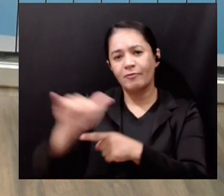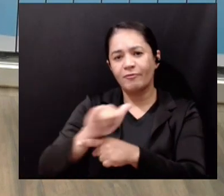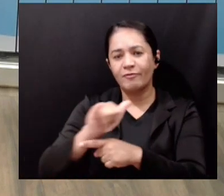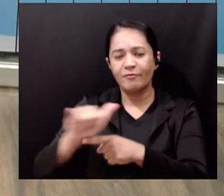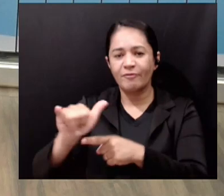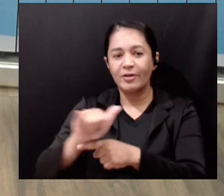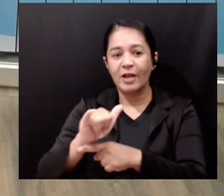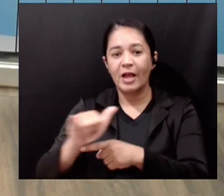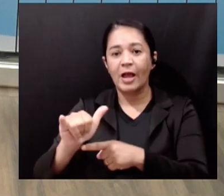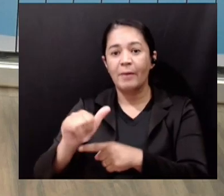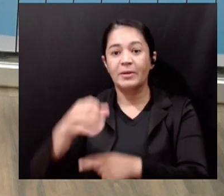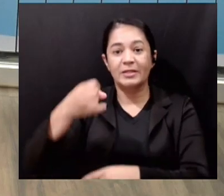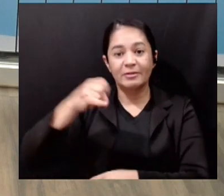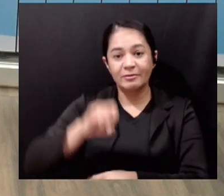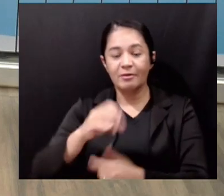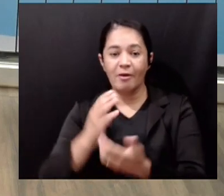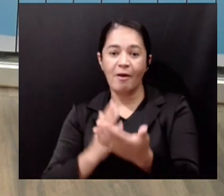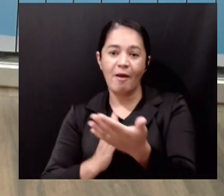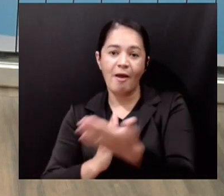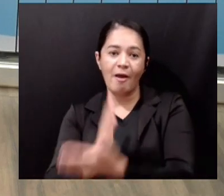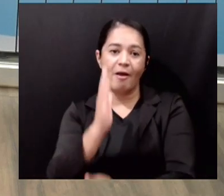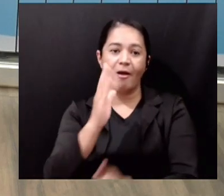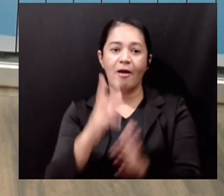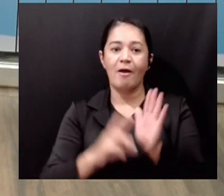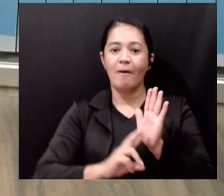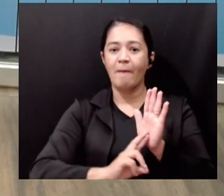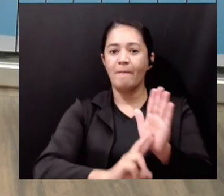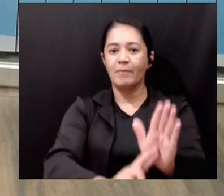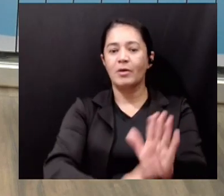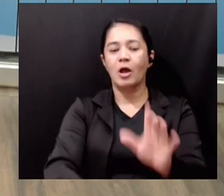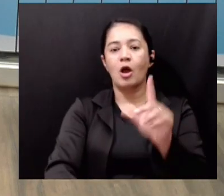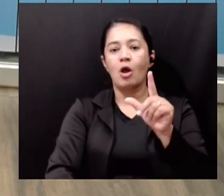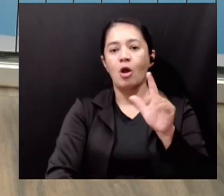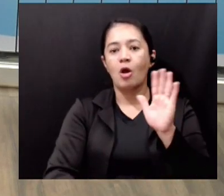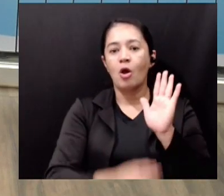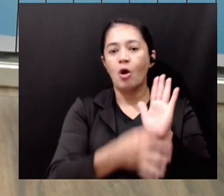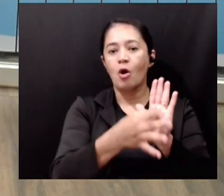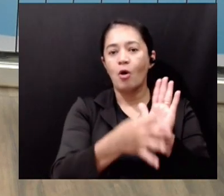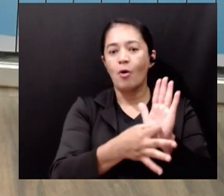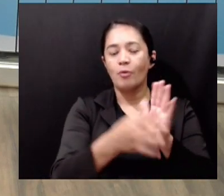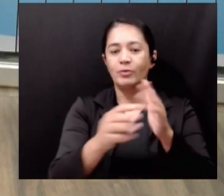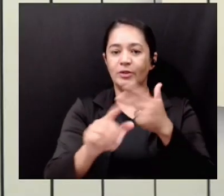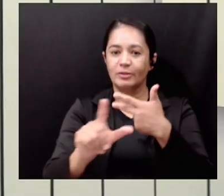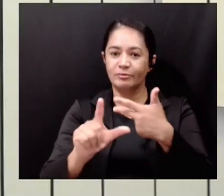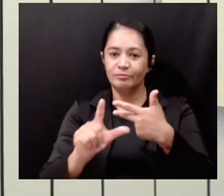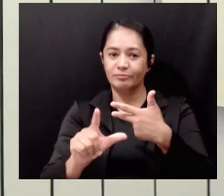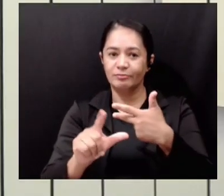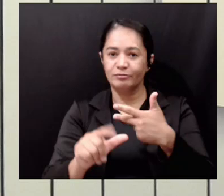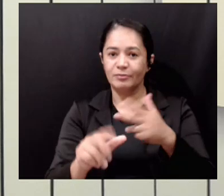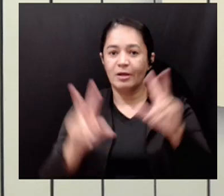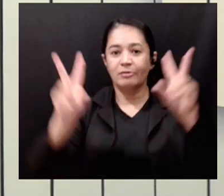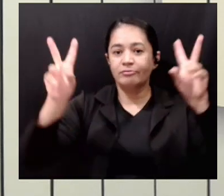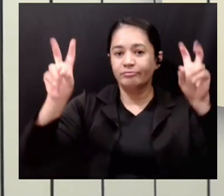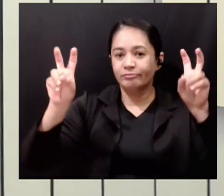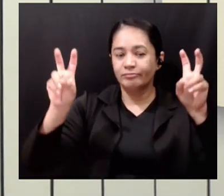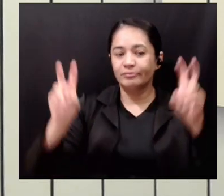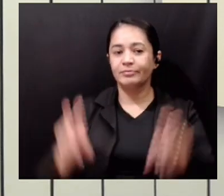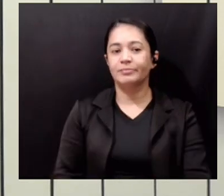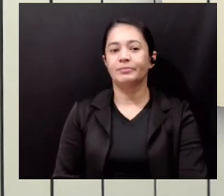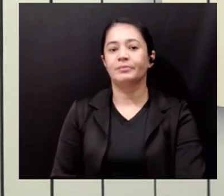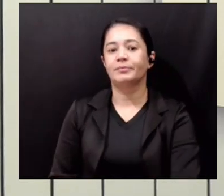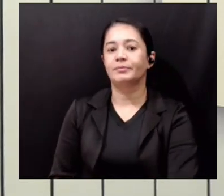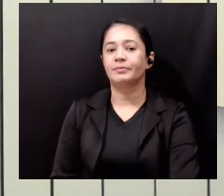aprovadas, representam a opinião do Legislativo campineiro acerca de um tema. E olha só, o vereador